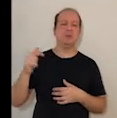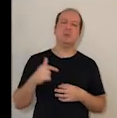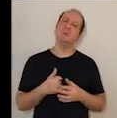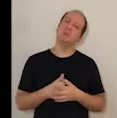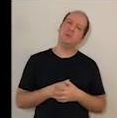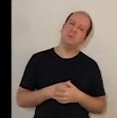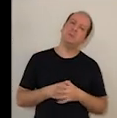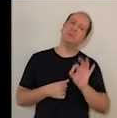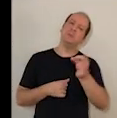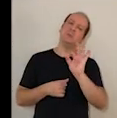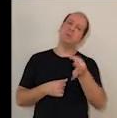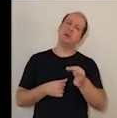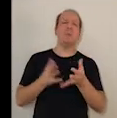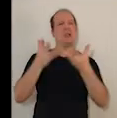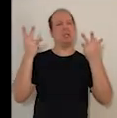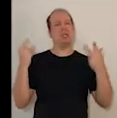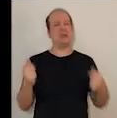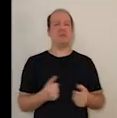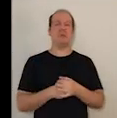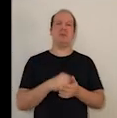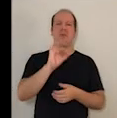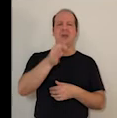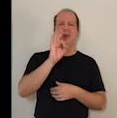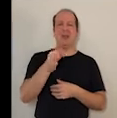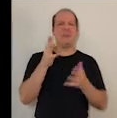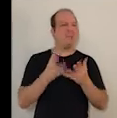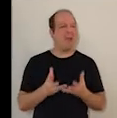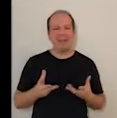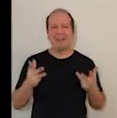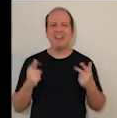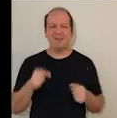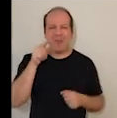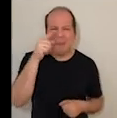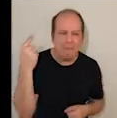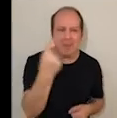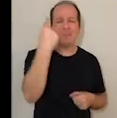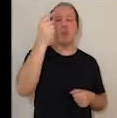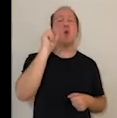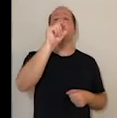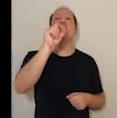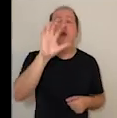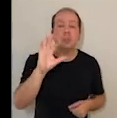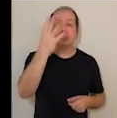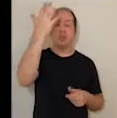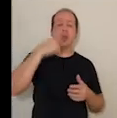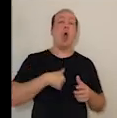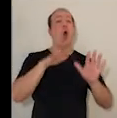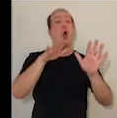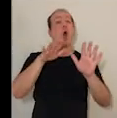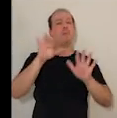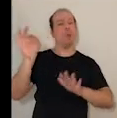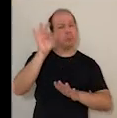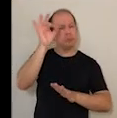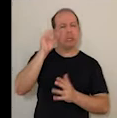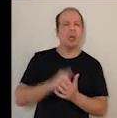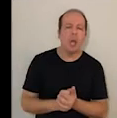Achei. Magnífico. Essa sim. Essa é de primeira. Que bicho mordeu? Mosca. Eu tive uma